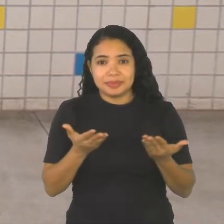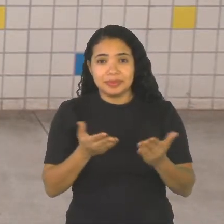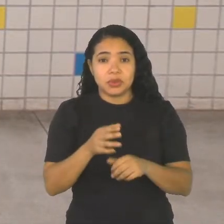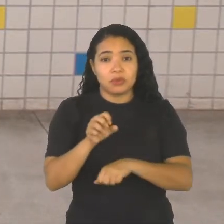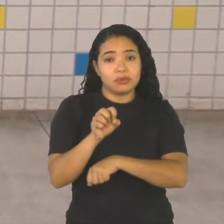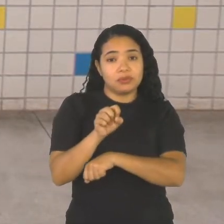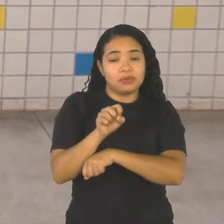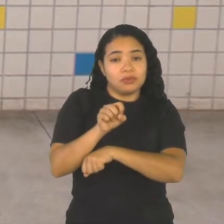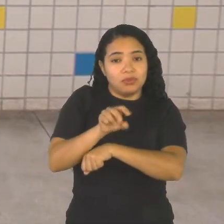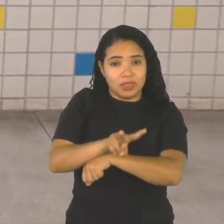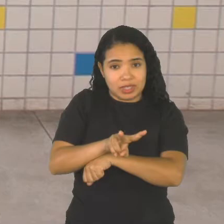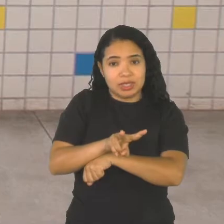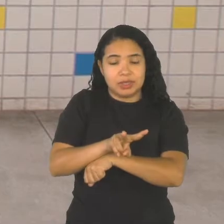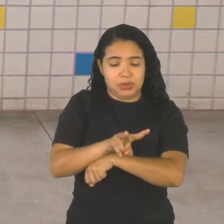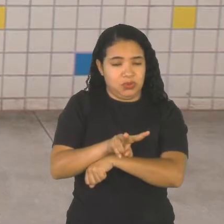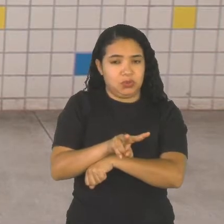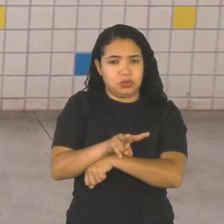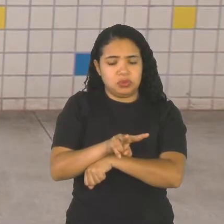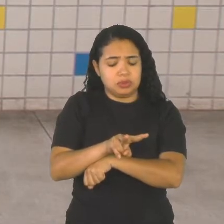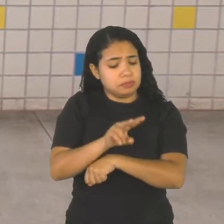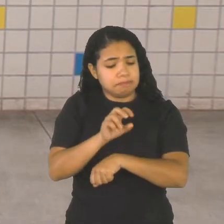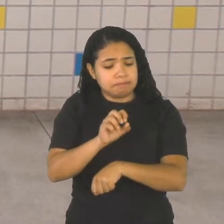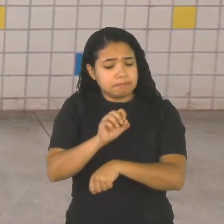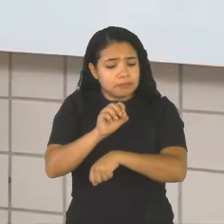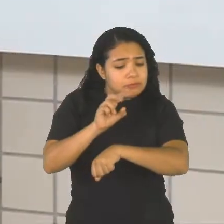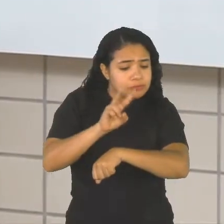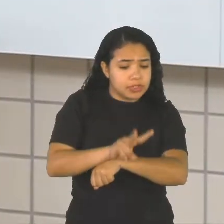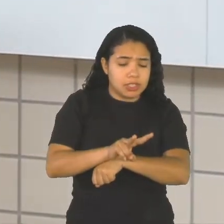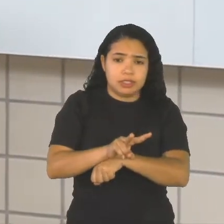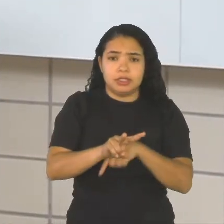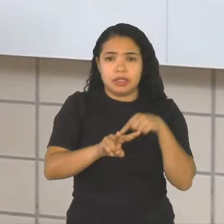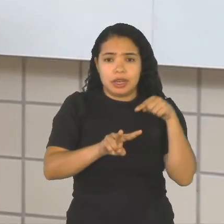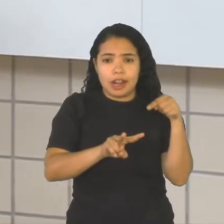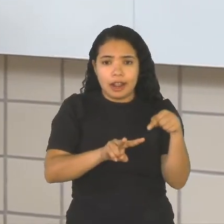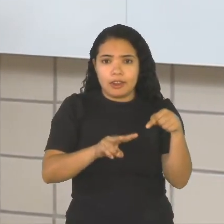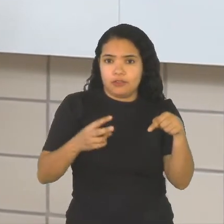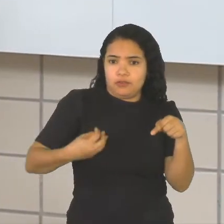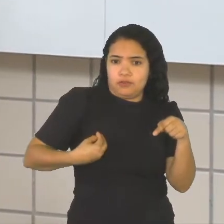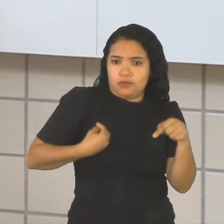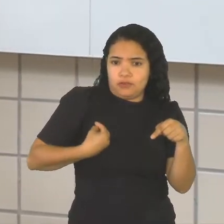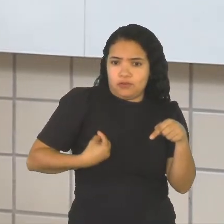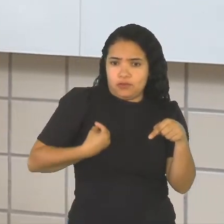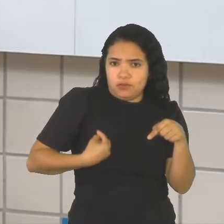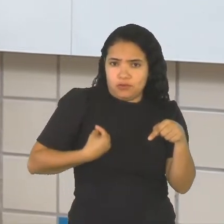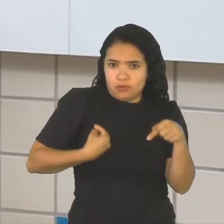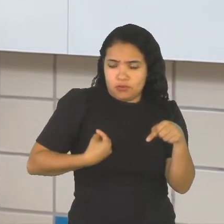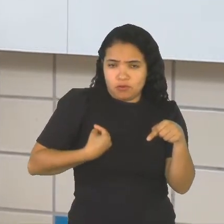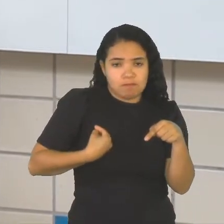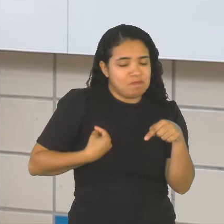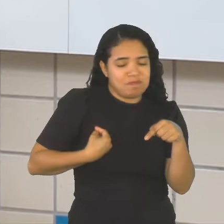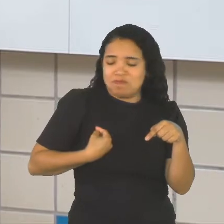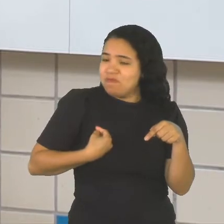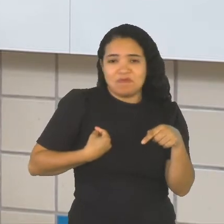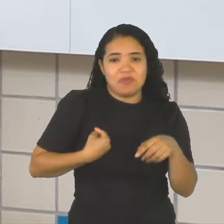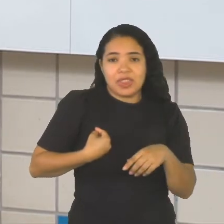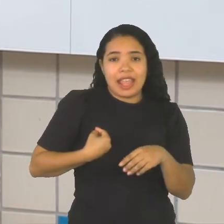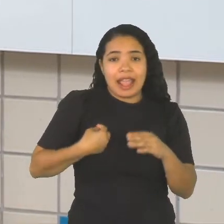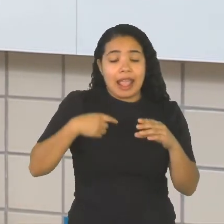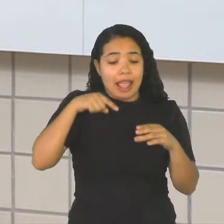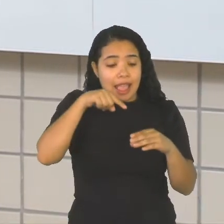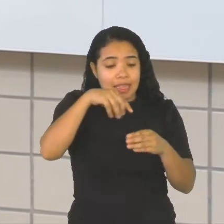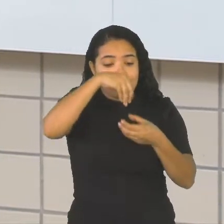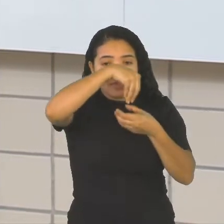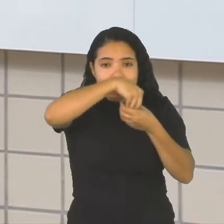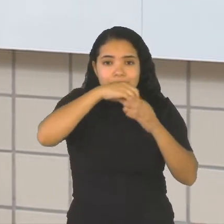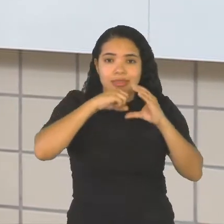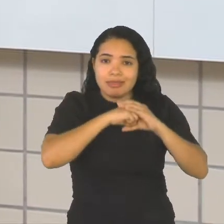bom? Os vírus, gente, não estão vivos, eles não possuem células, precisam de outra célula